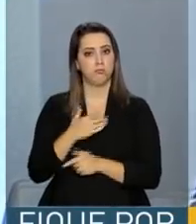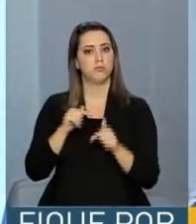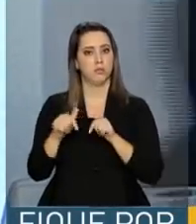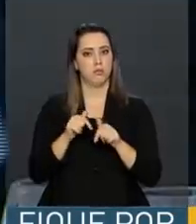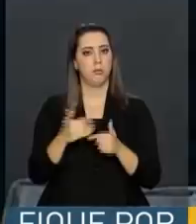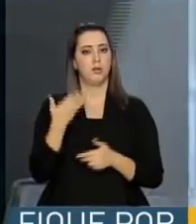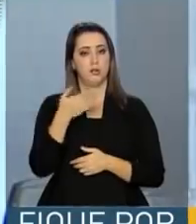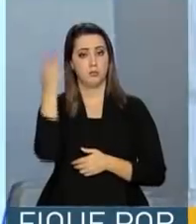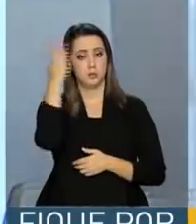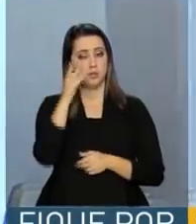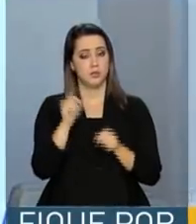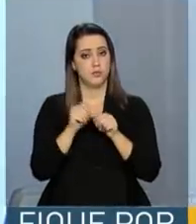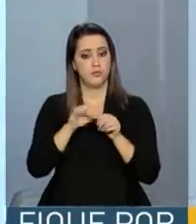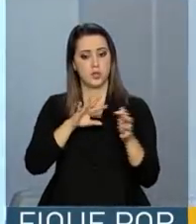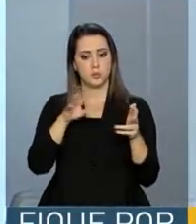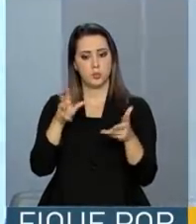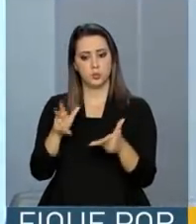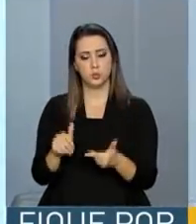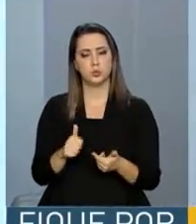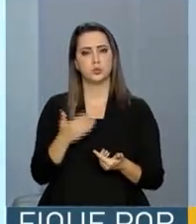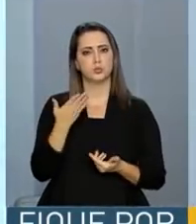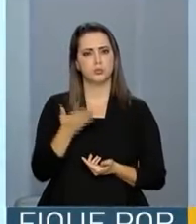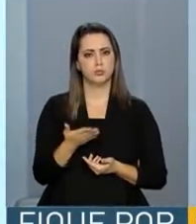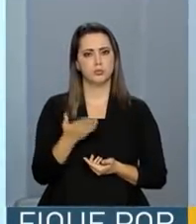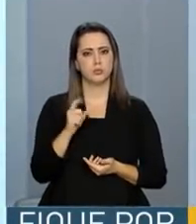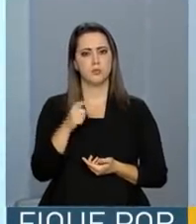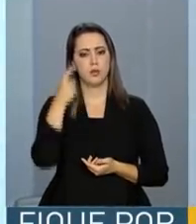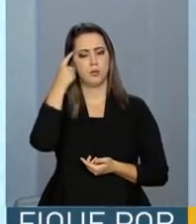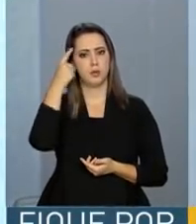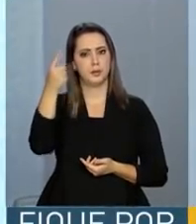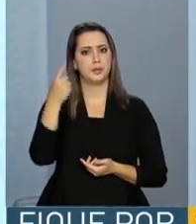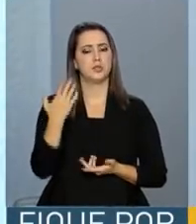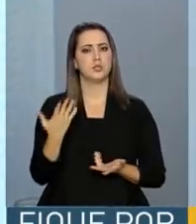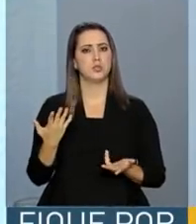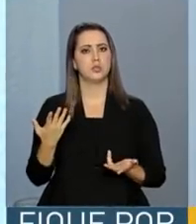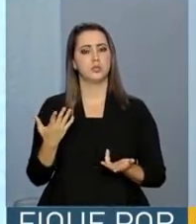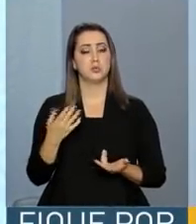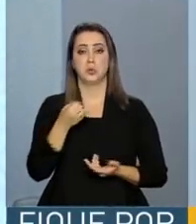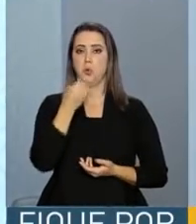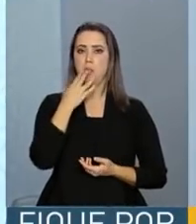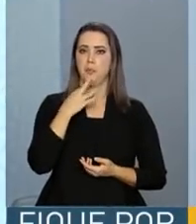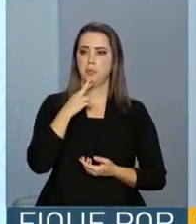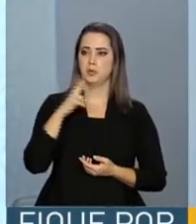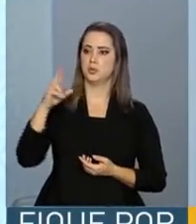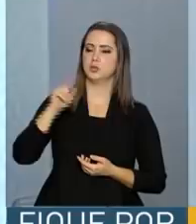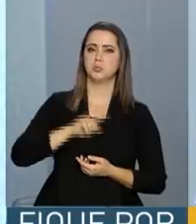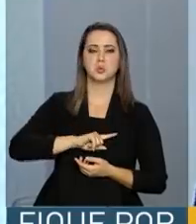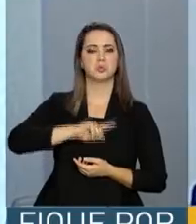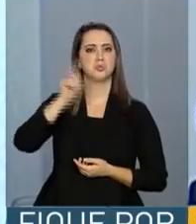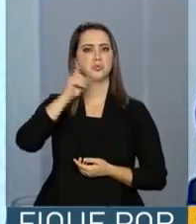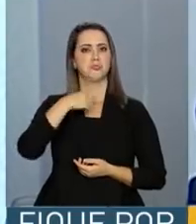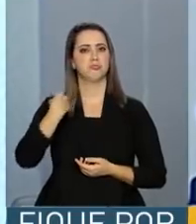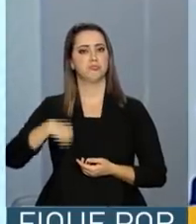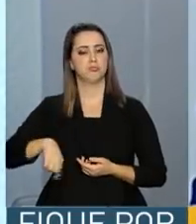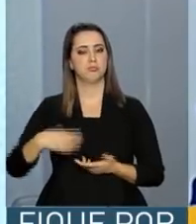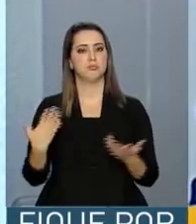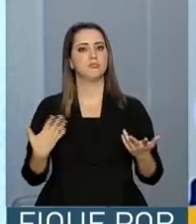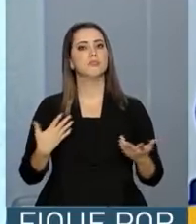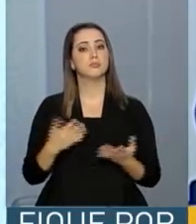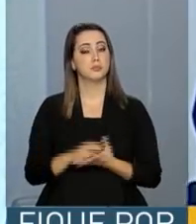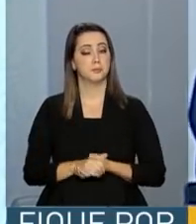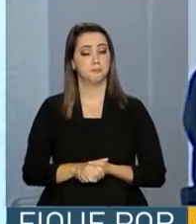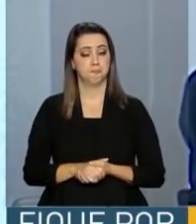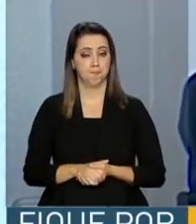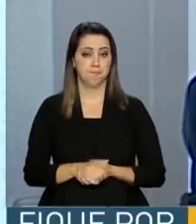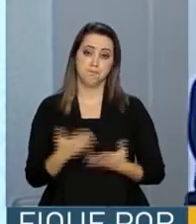nesse concerto internacional da inteligência portanto uma boa repercussão do plano internacional